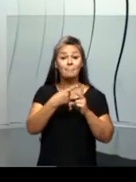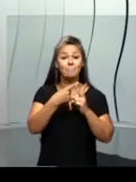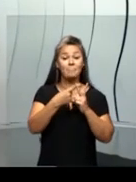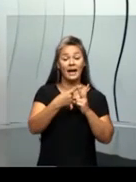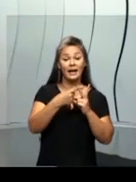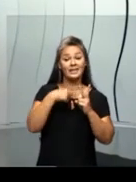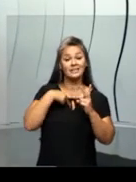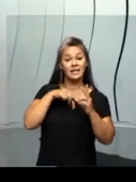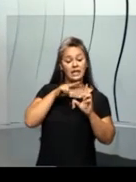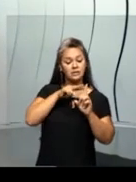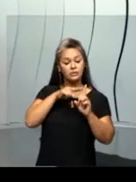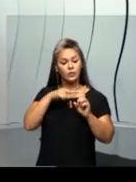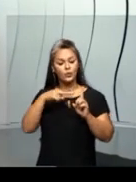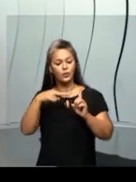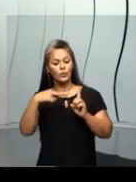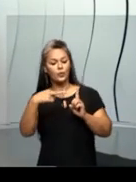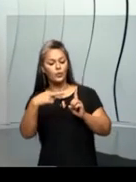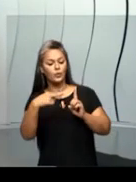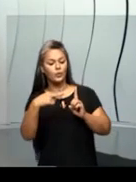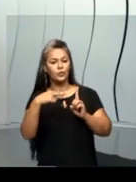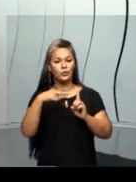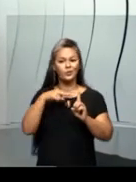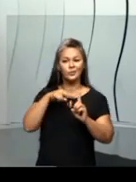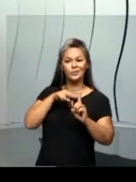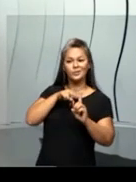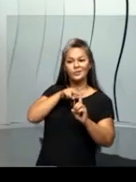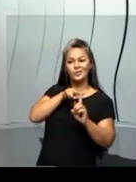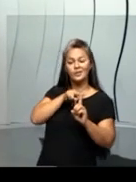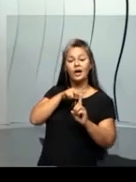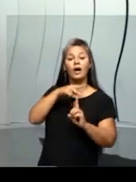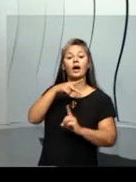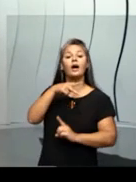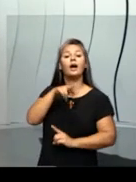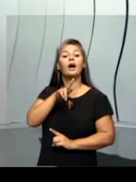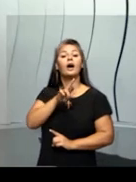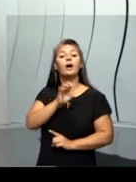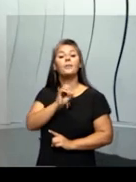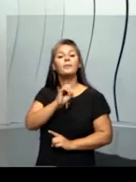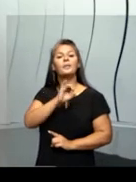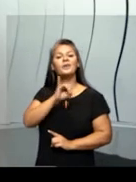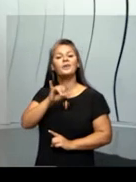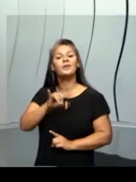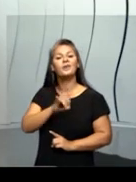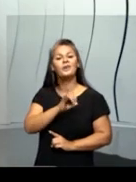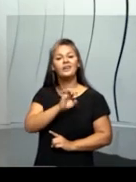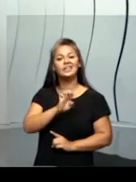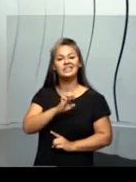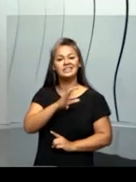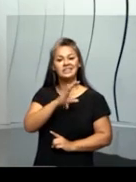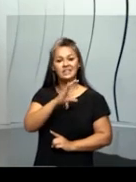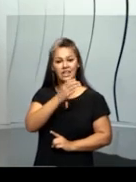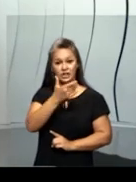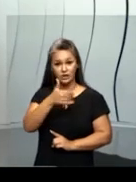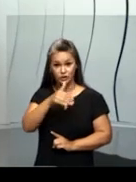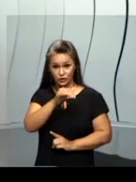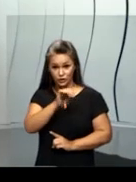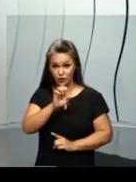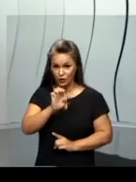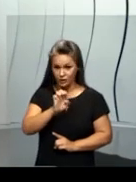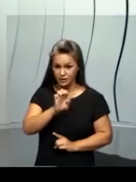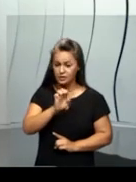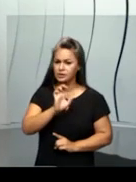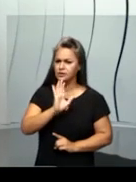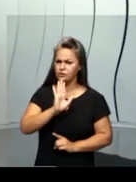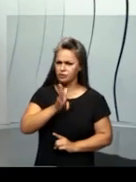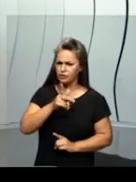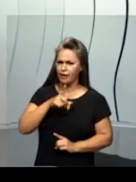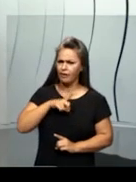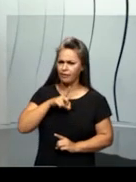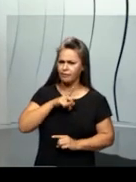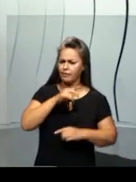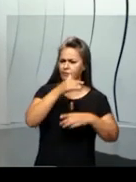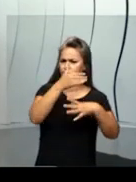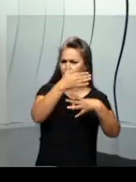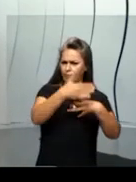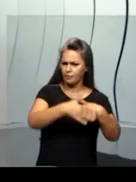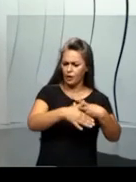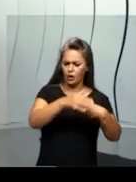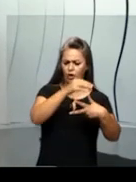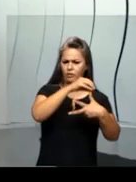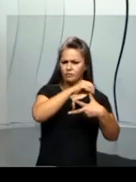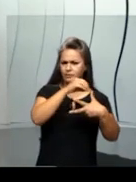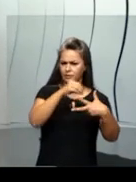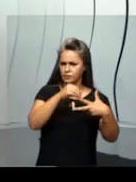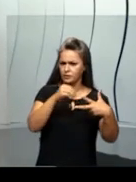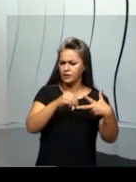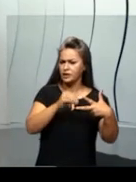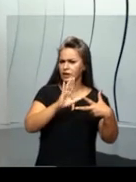né? Então, ou seja, a gente é bom sempre frisar aí essas questões das projeções cartográficas, que já foi questão de prova de Enem, já foi cobrado